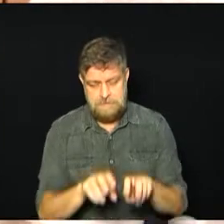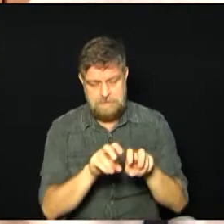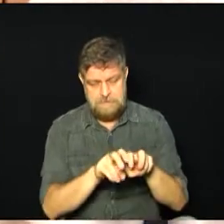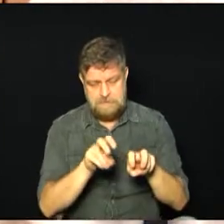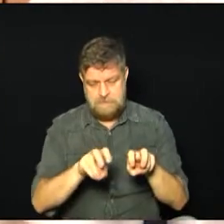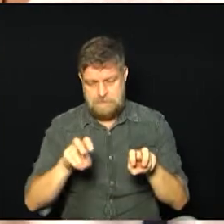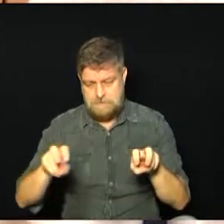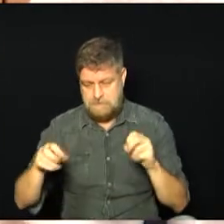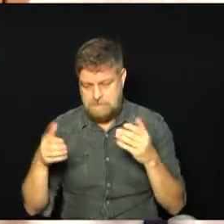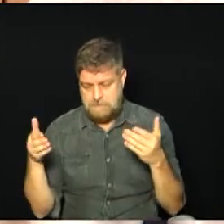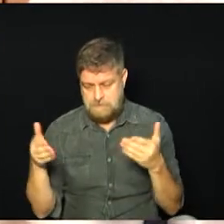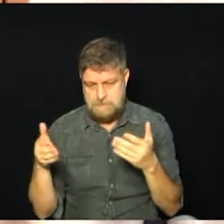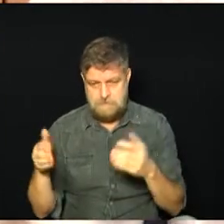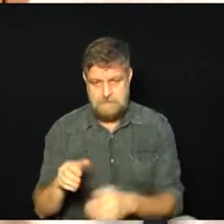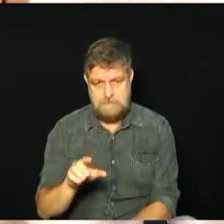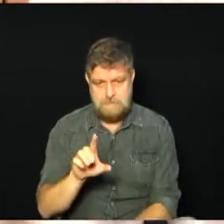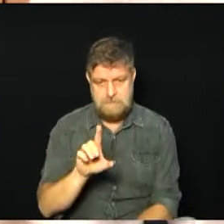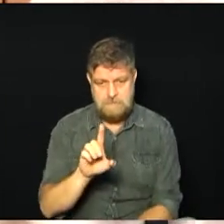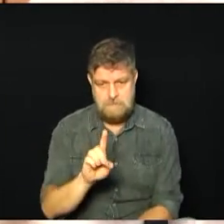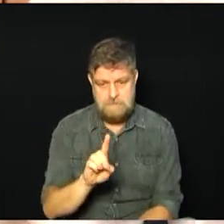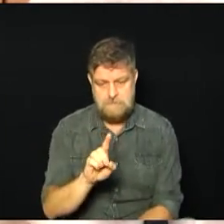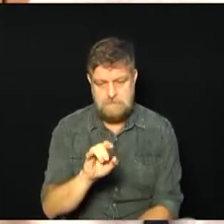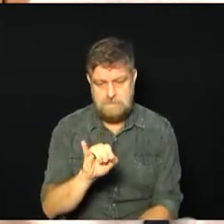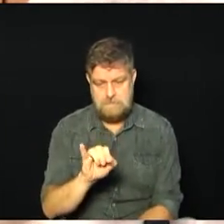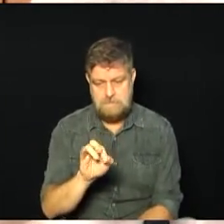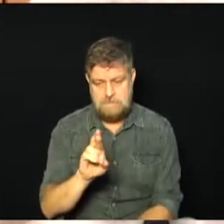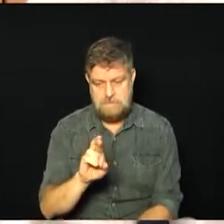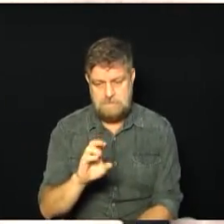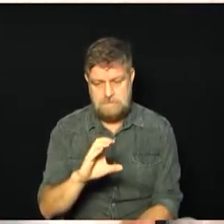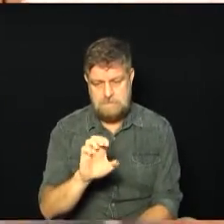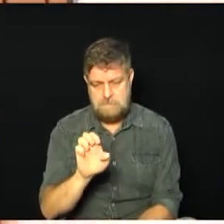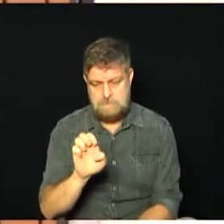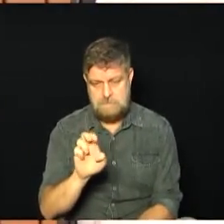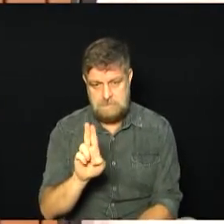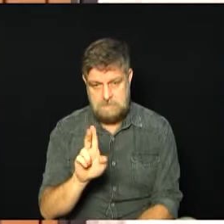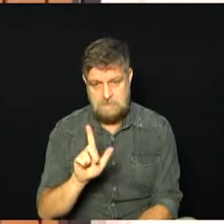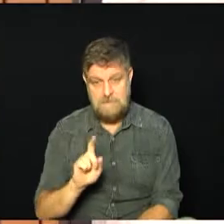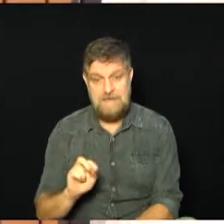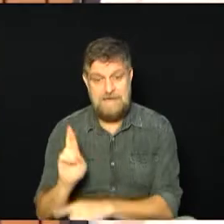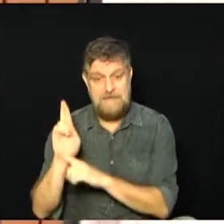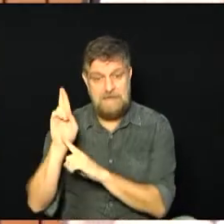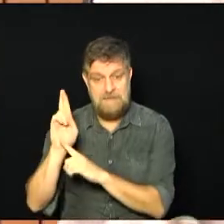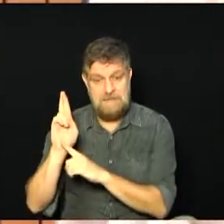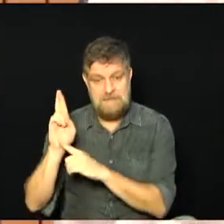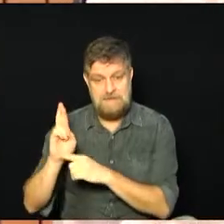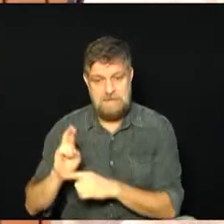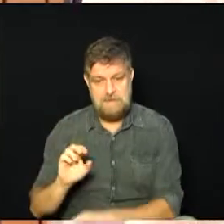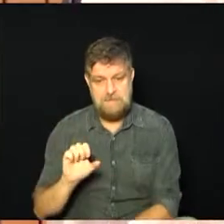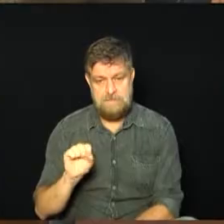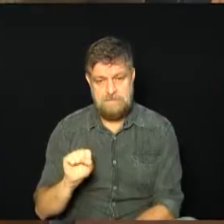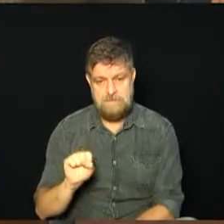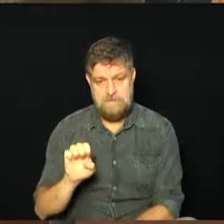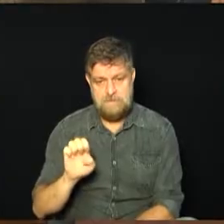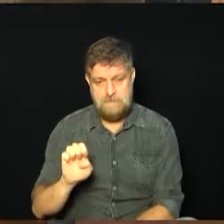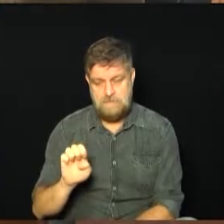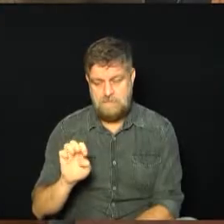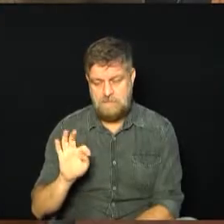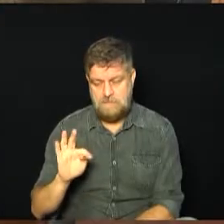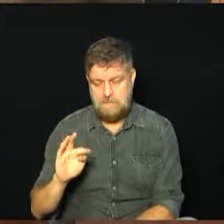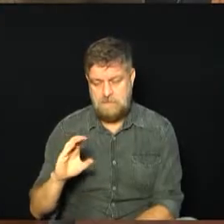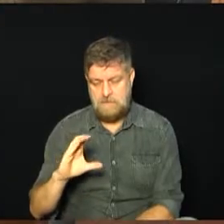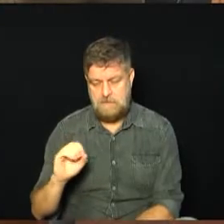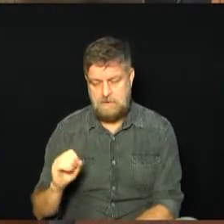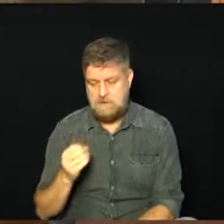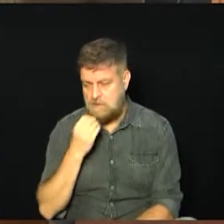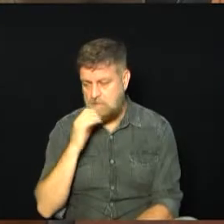passo a palavra para o Dirceu Pereira, representante da CETEC, para suas considerações. Bom dia, vereador Rossini.